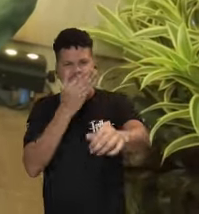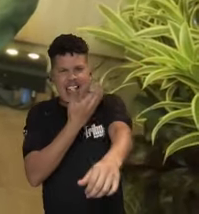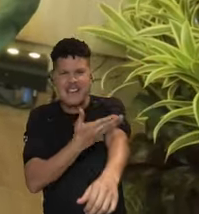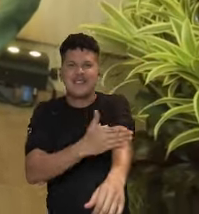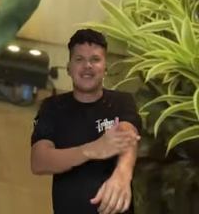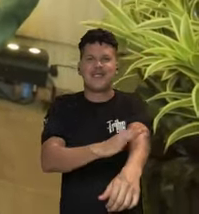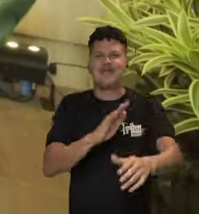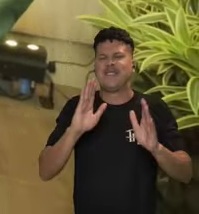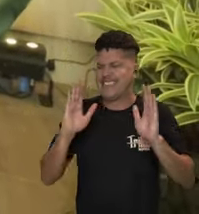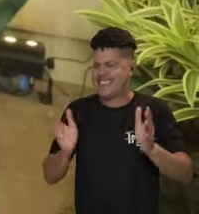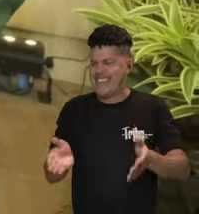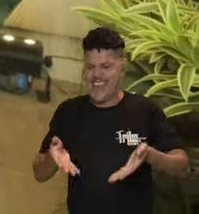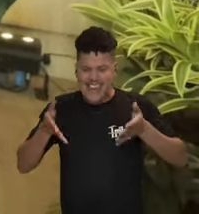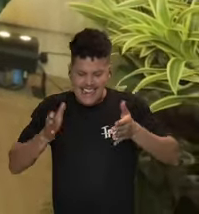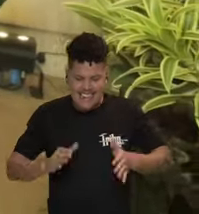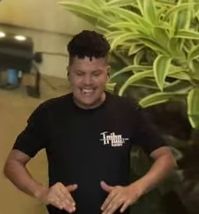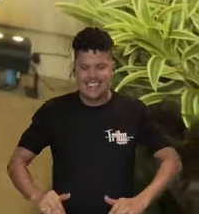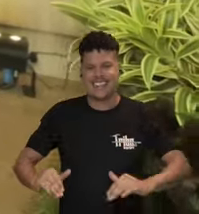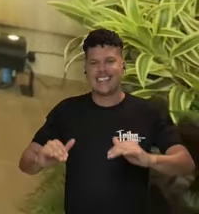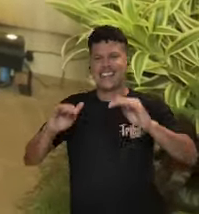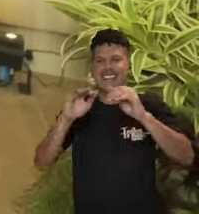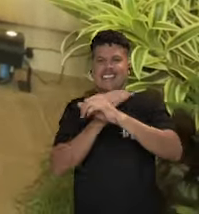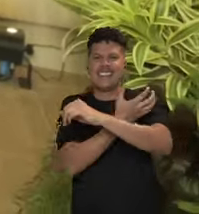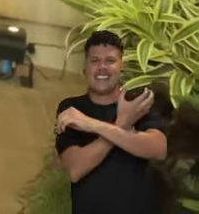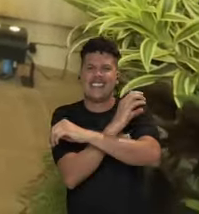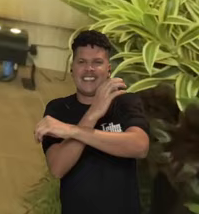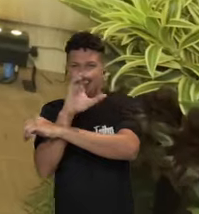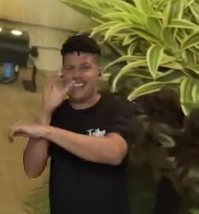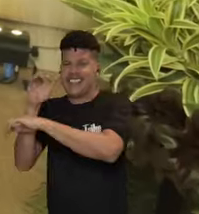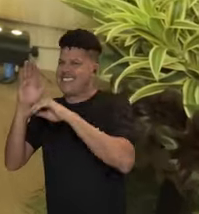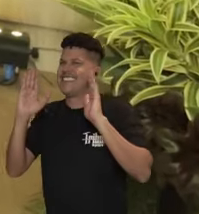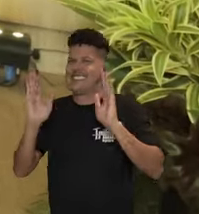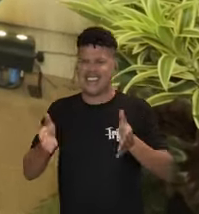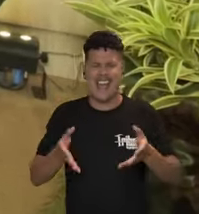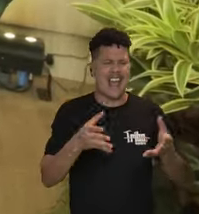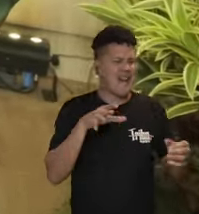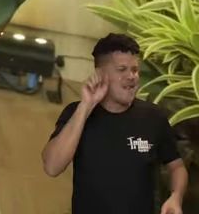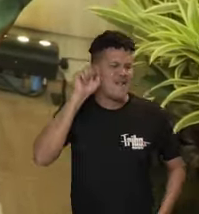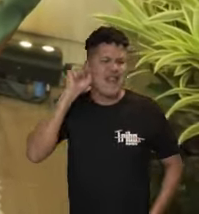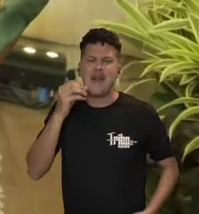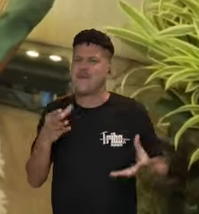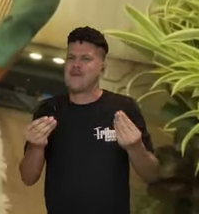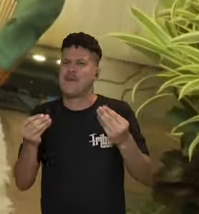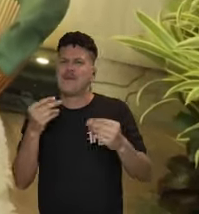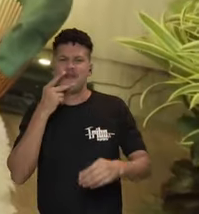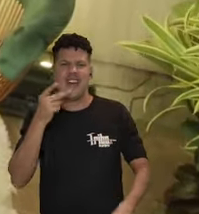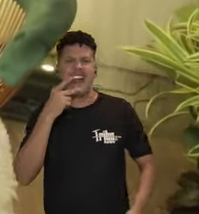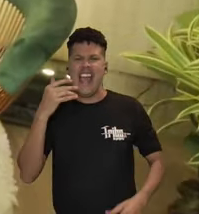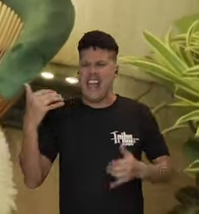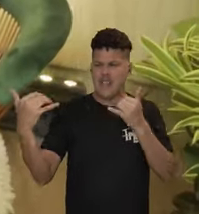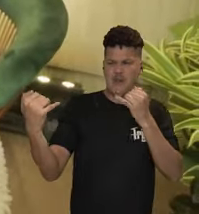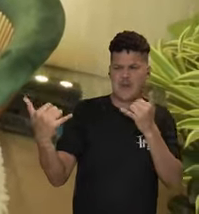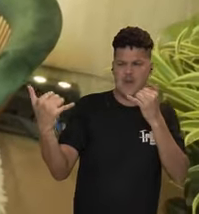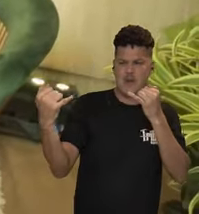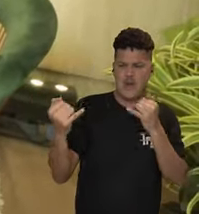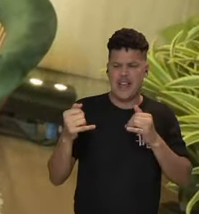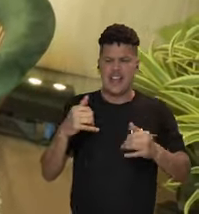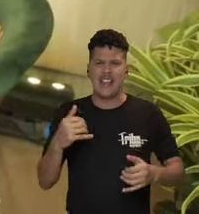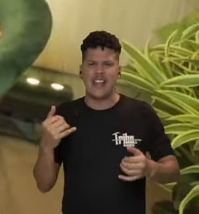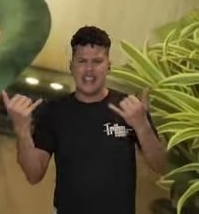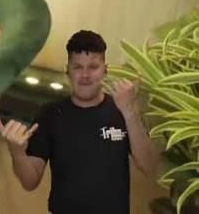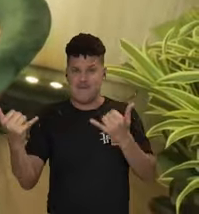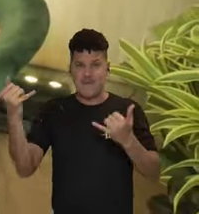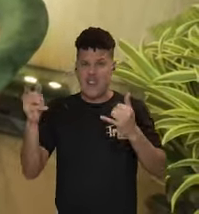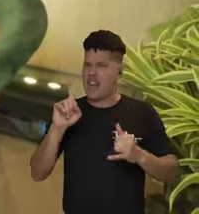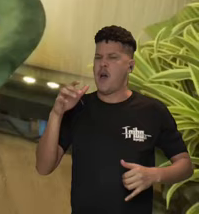do cerrado, maloqueiro, macosado, é nóis. Já ouvi, foi muito esse dizer. Chumbo que se troca não dói, mas